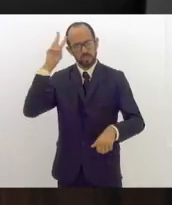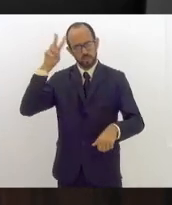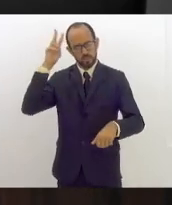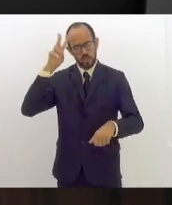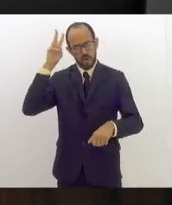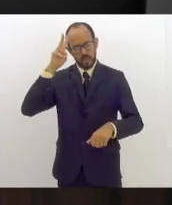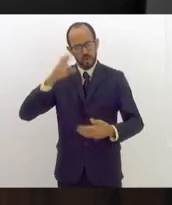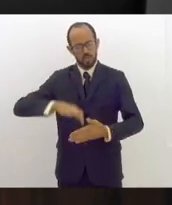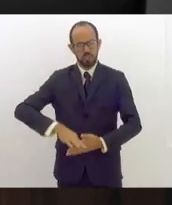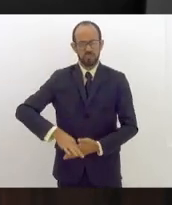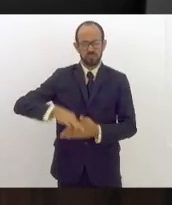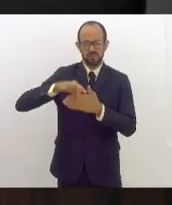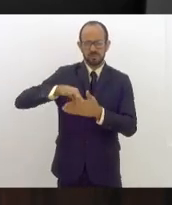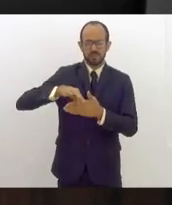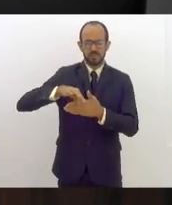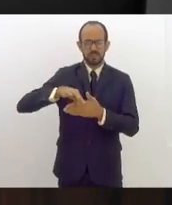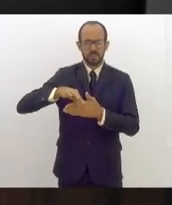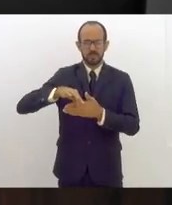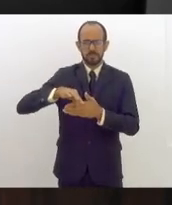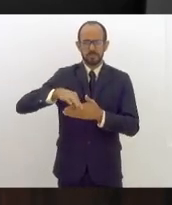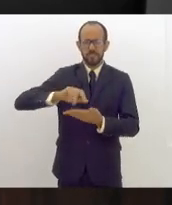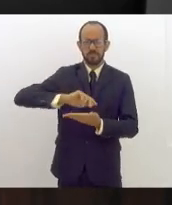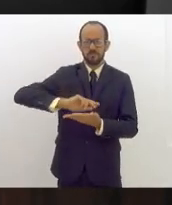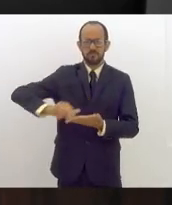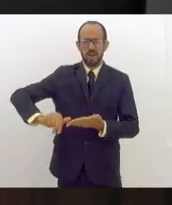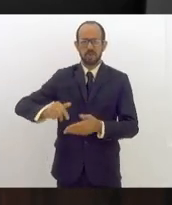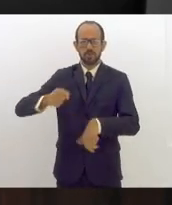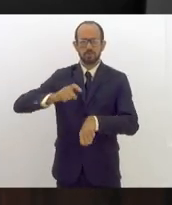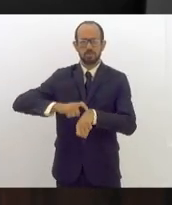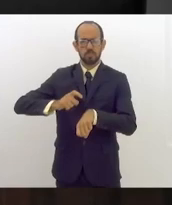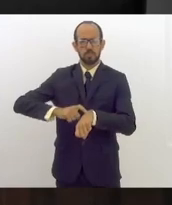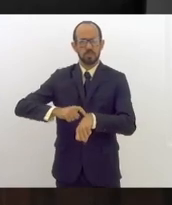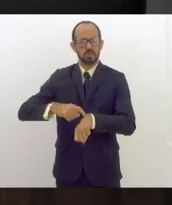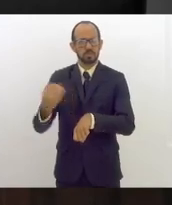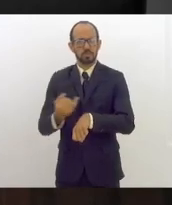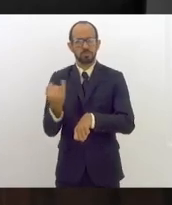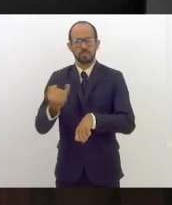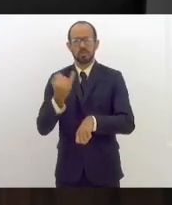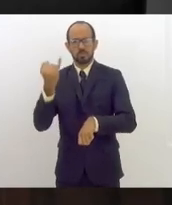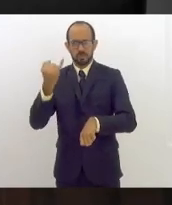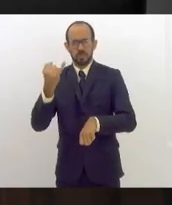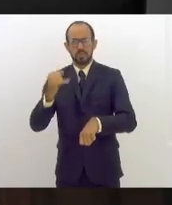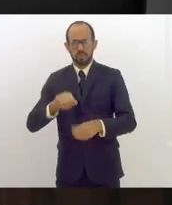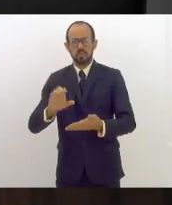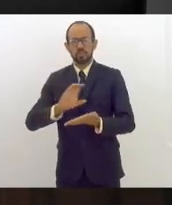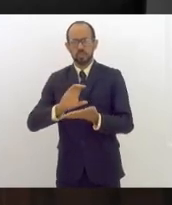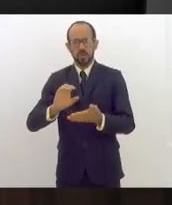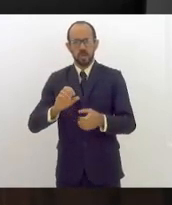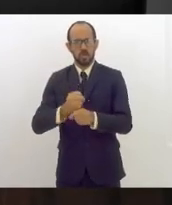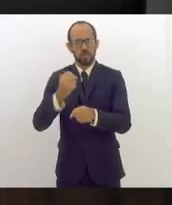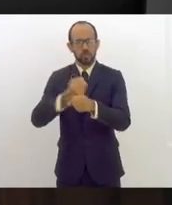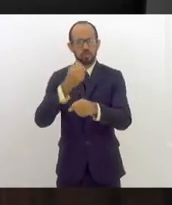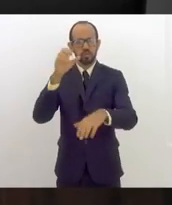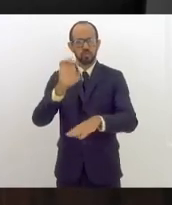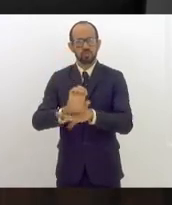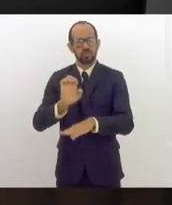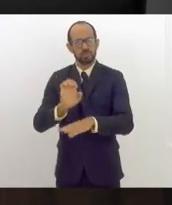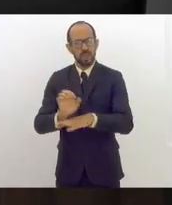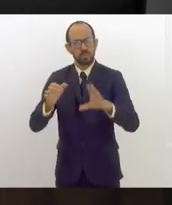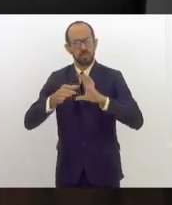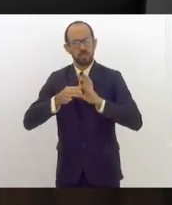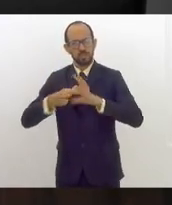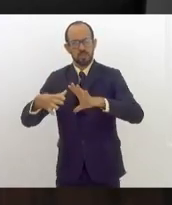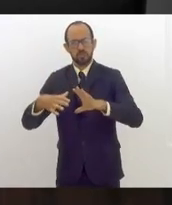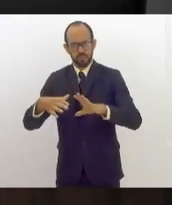protagonistas em diversos momentos cruciais a construção de um estado livre e